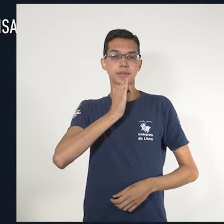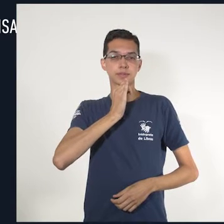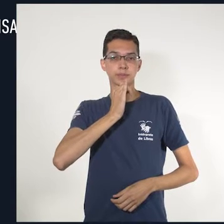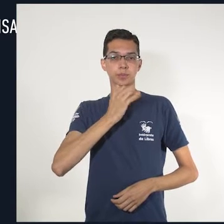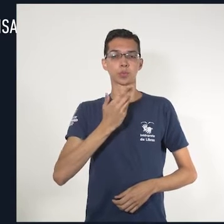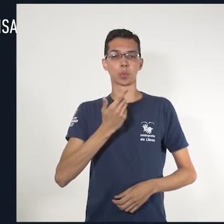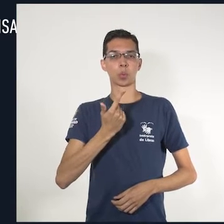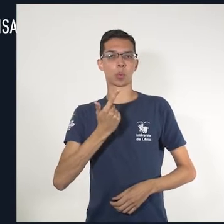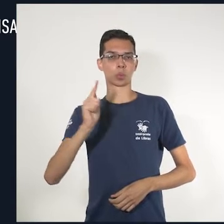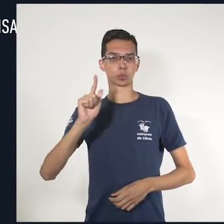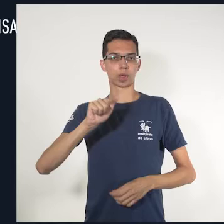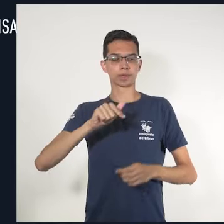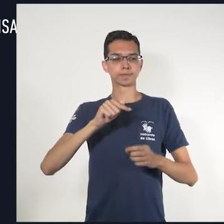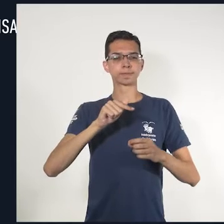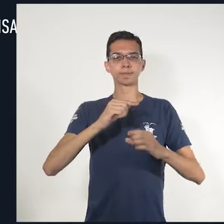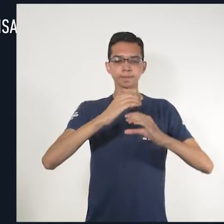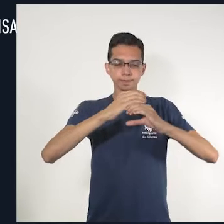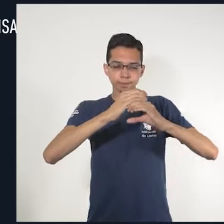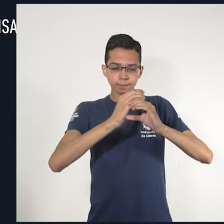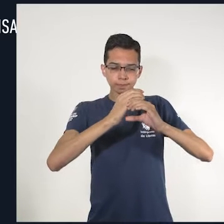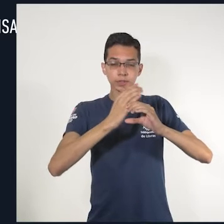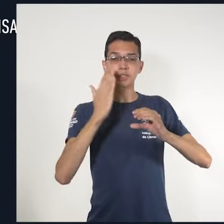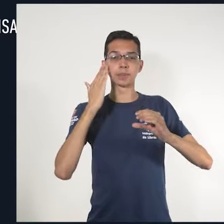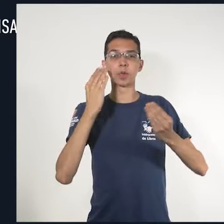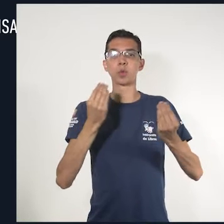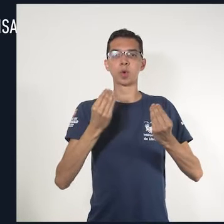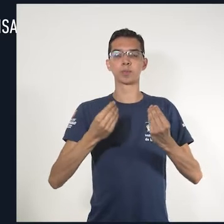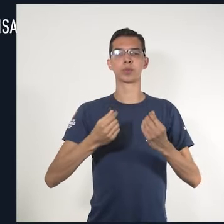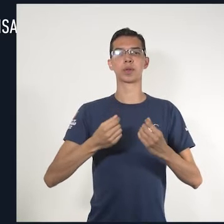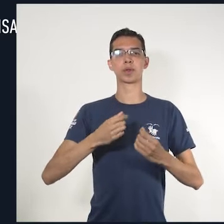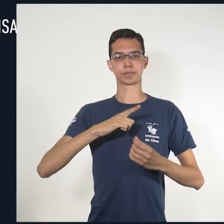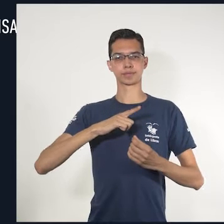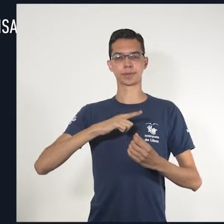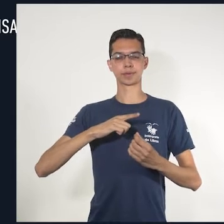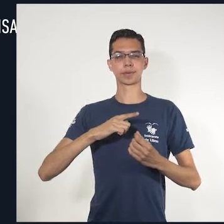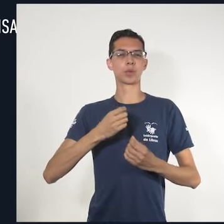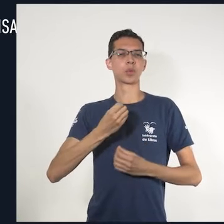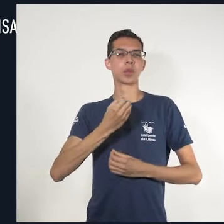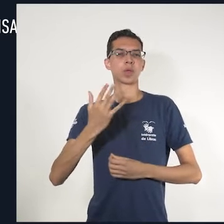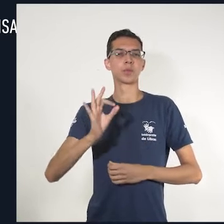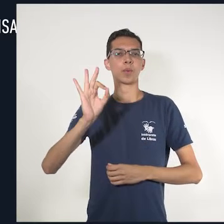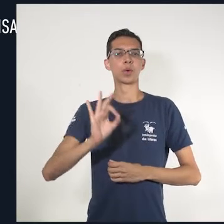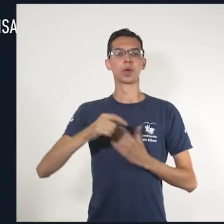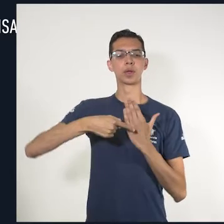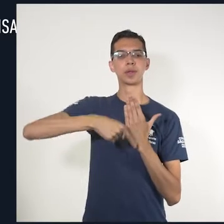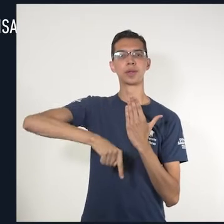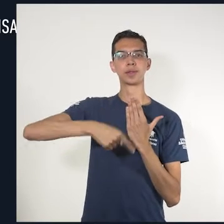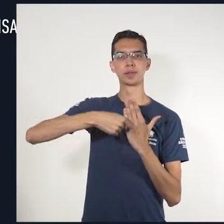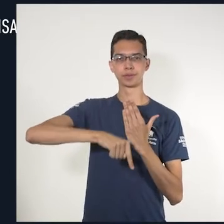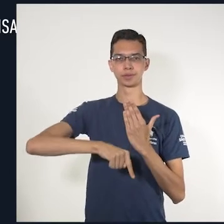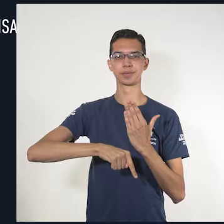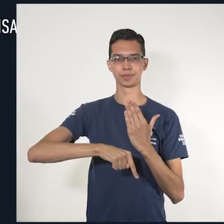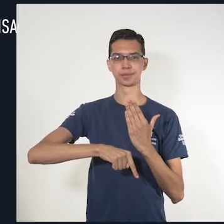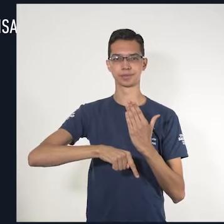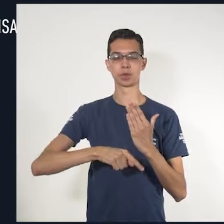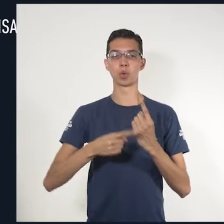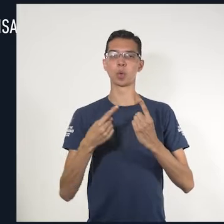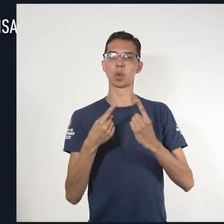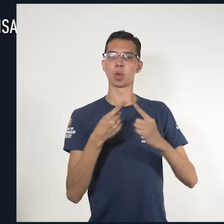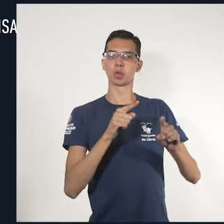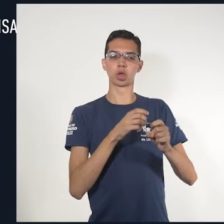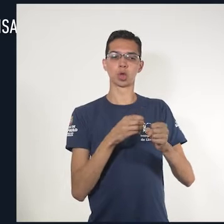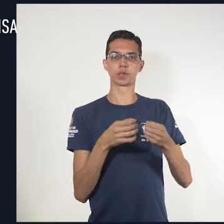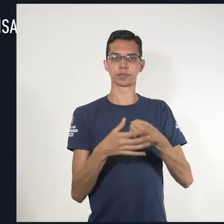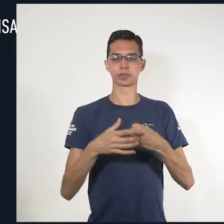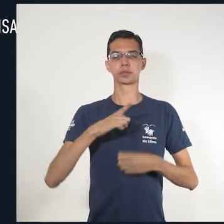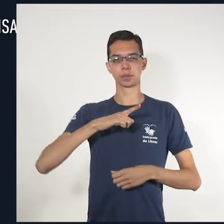Abbott, também um teste de detecção de anticorpos contra SARS-CoV-2, que nós realizamos, também processados